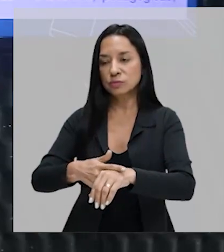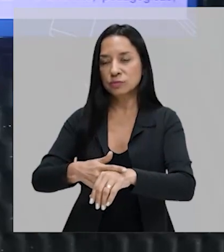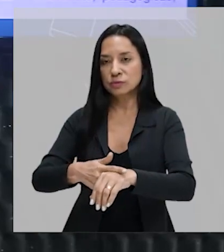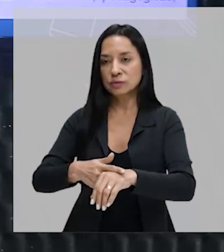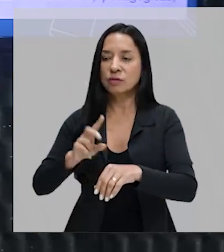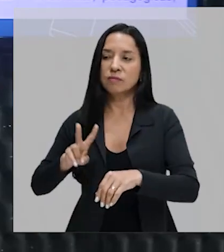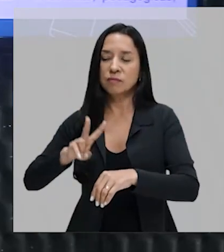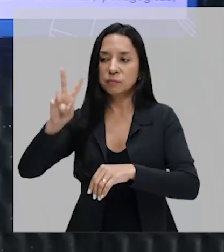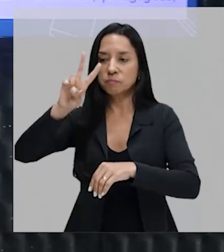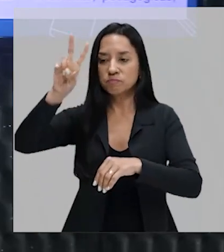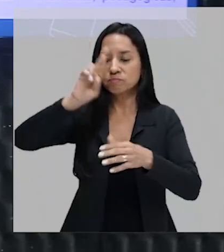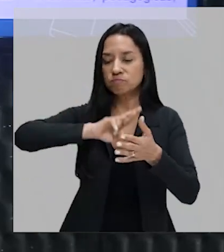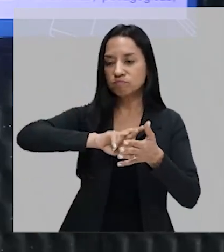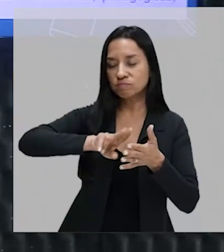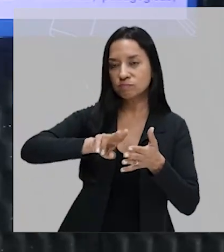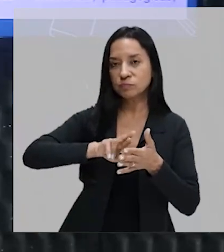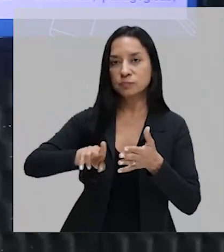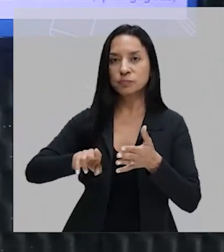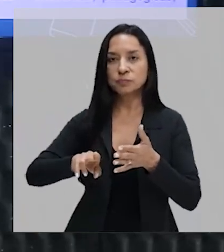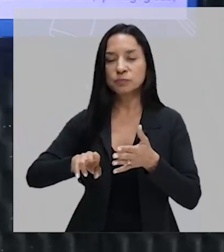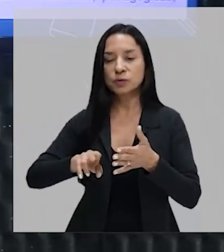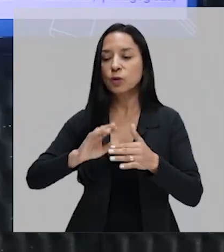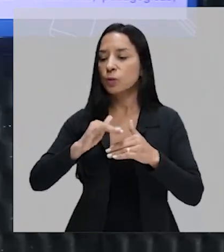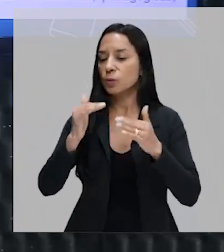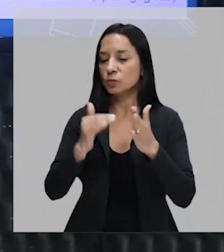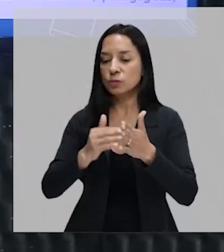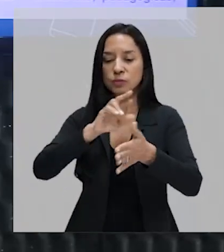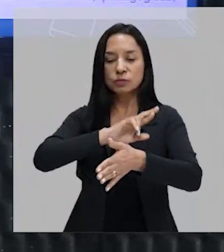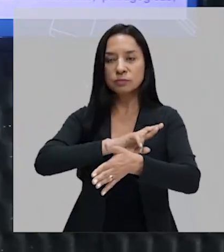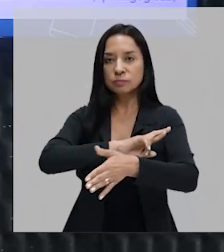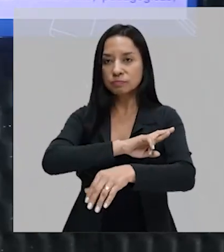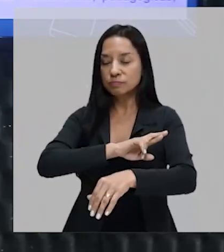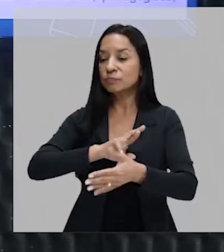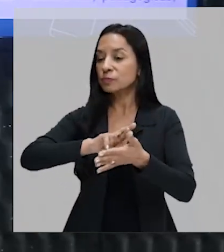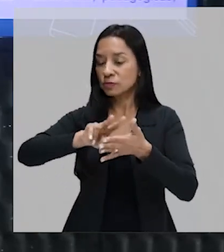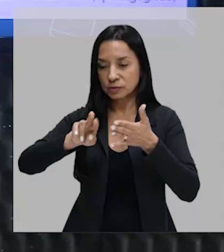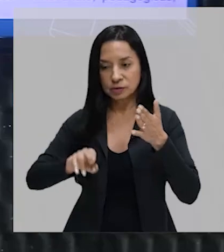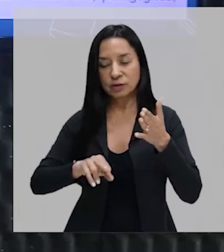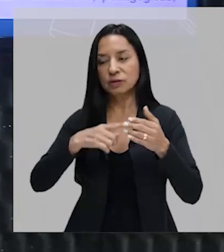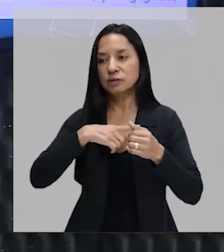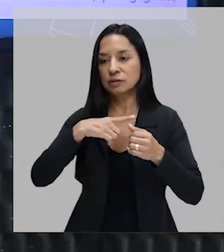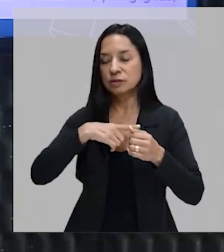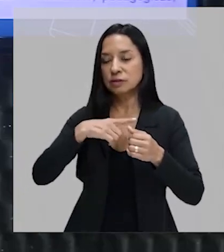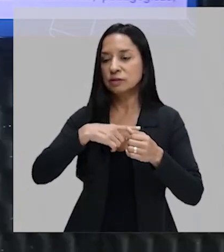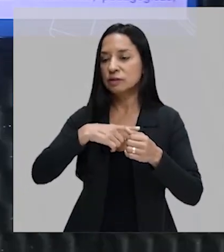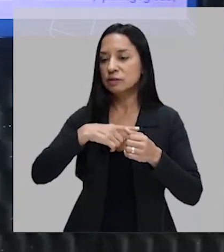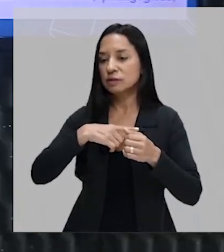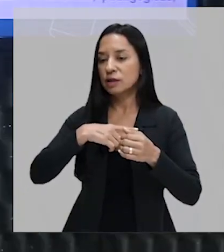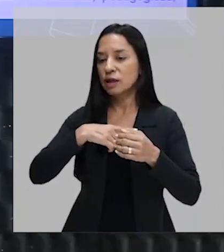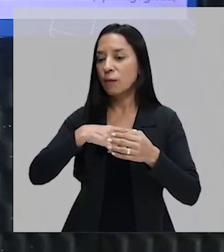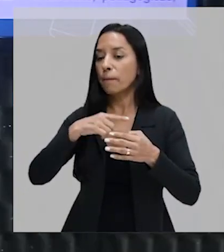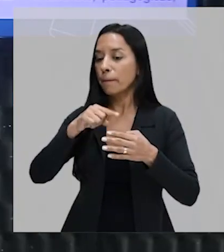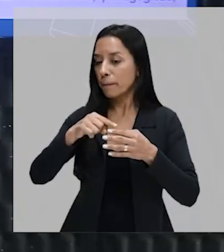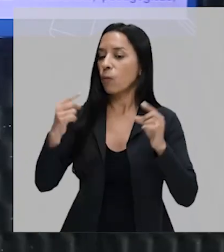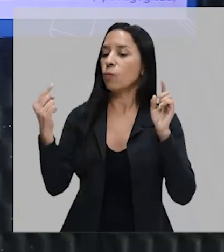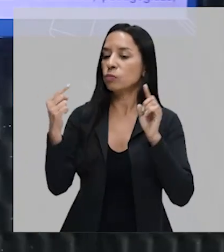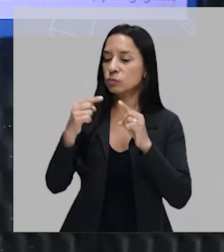alguns valores diferentes. Apesar de toda essa diversidade, mas existem pontos comuns.